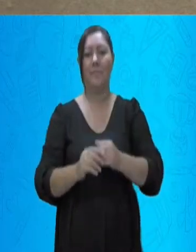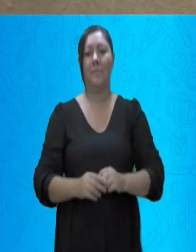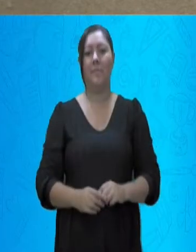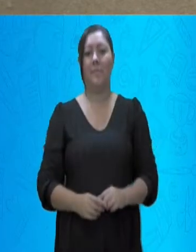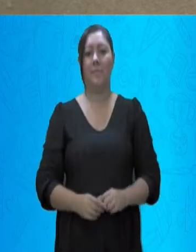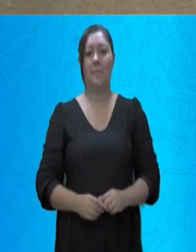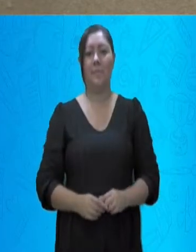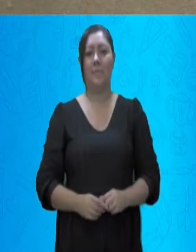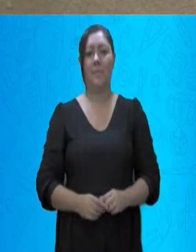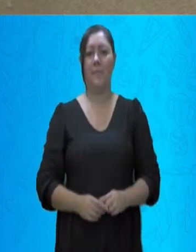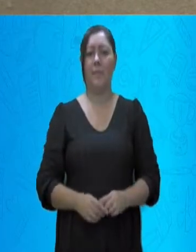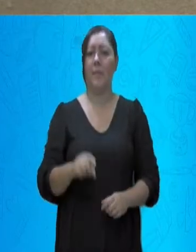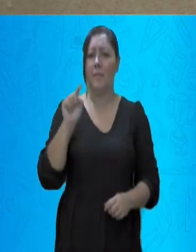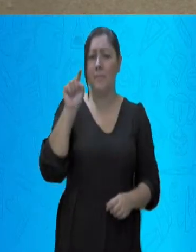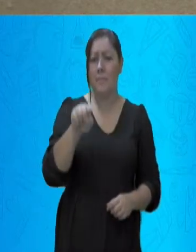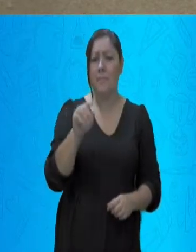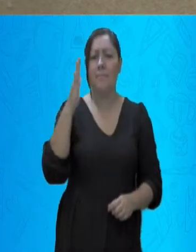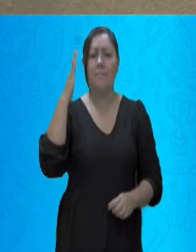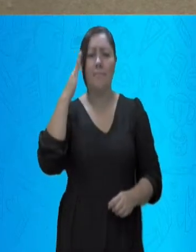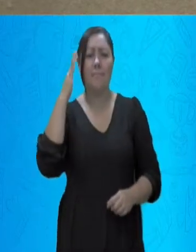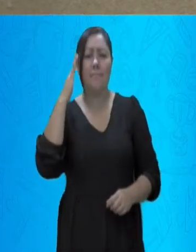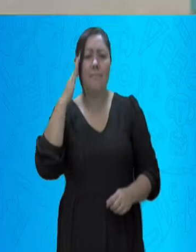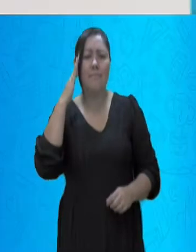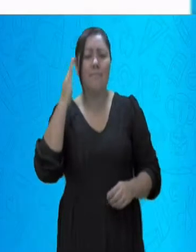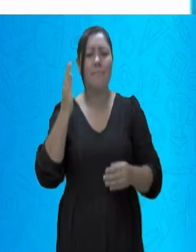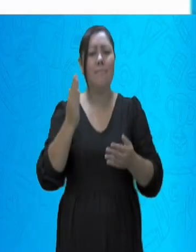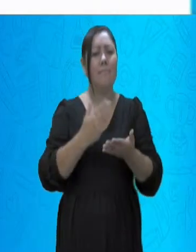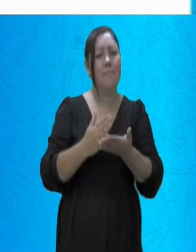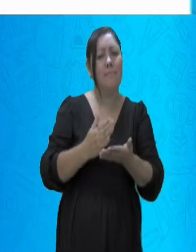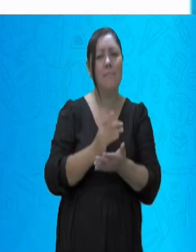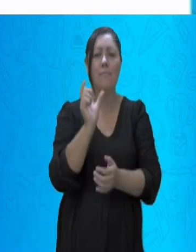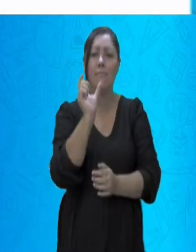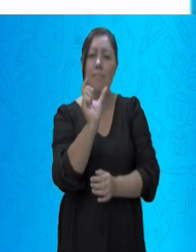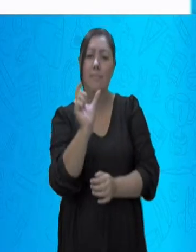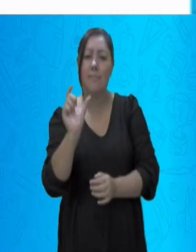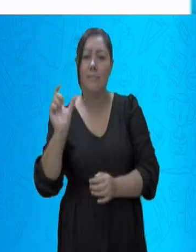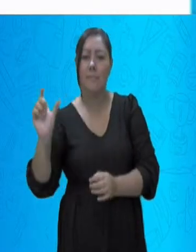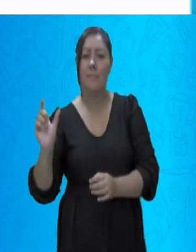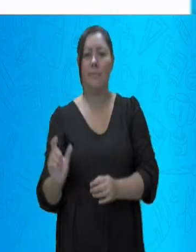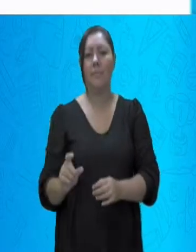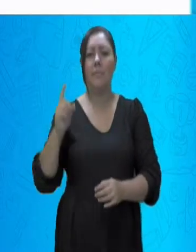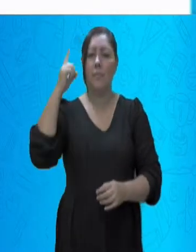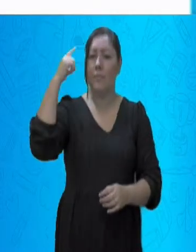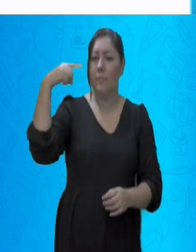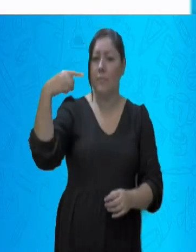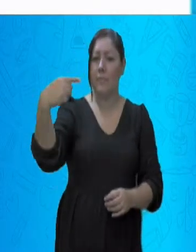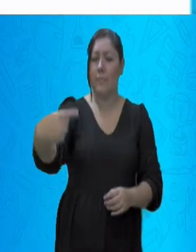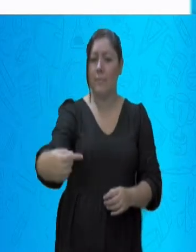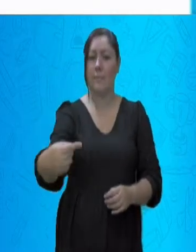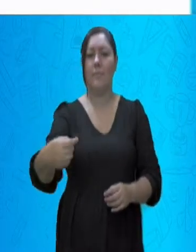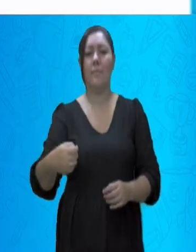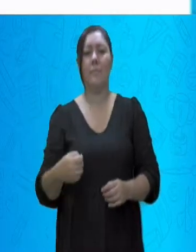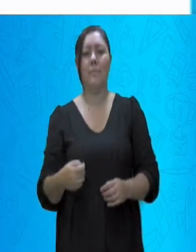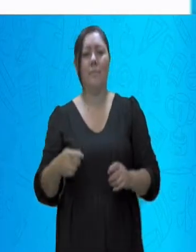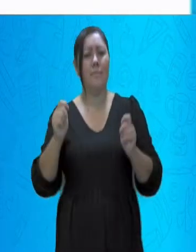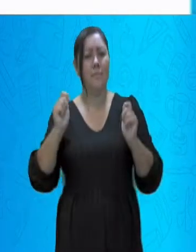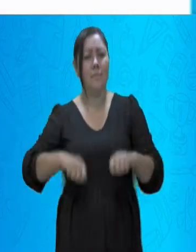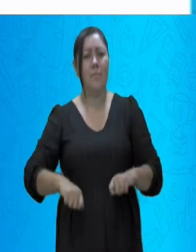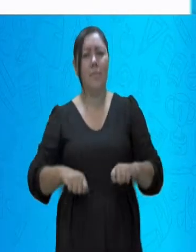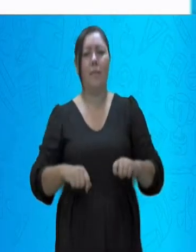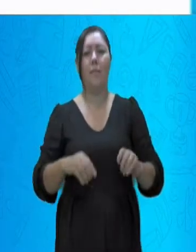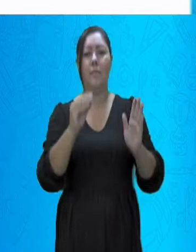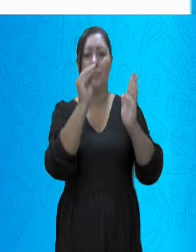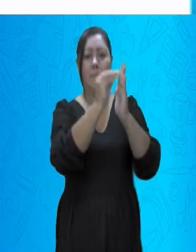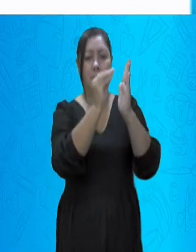Substantivo. Você sabia que algumas palavras que usamos no nosso dia a dia podem ser